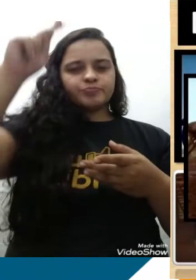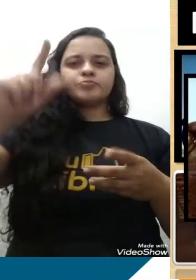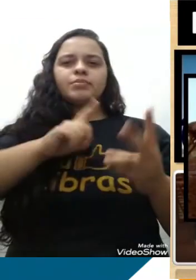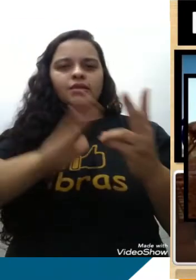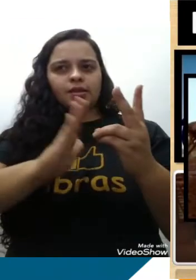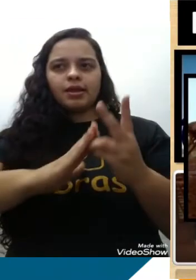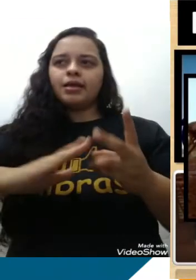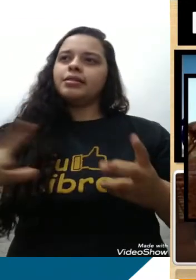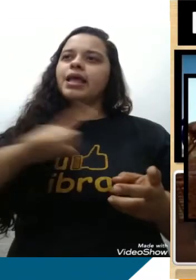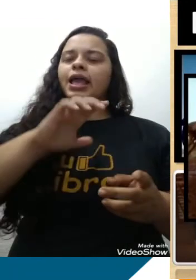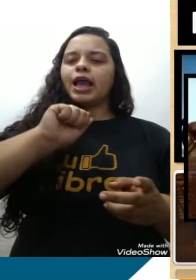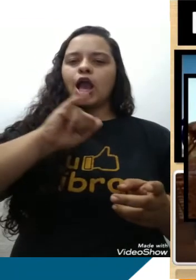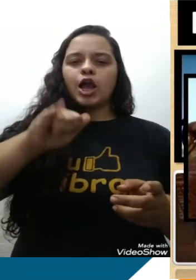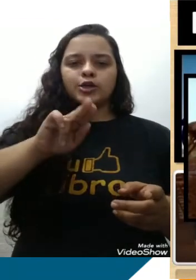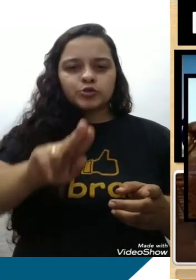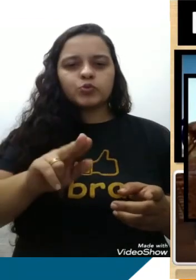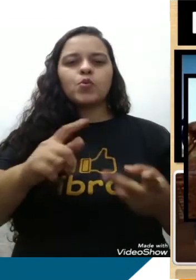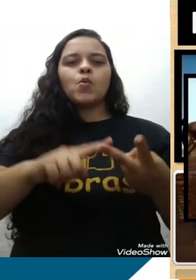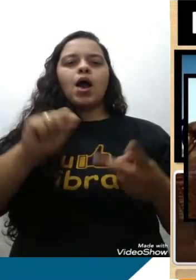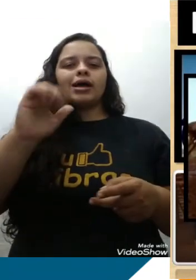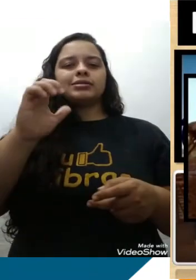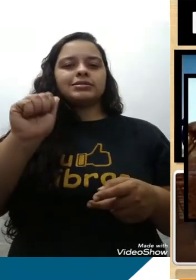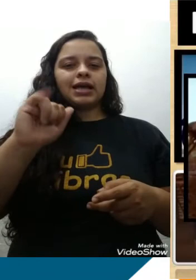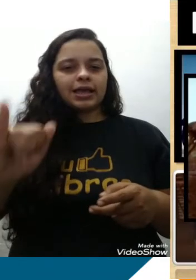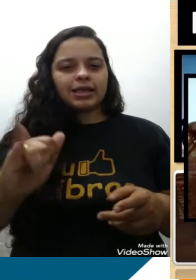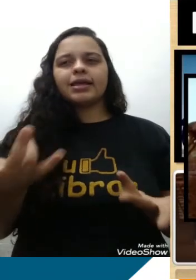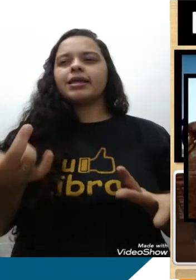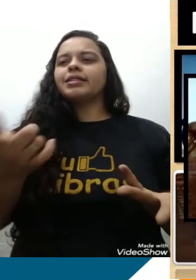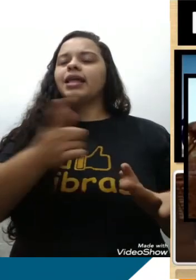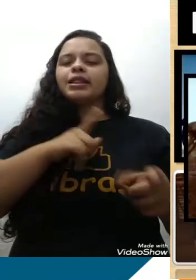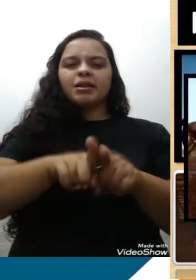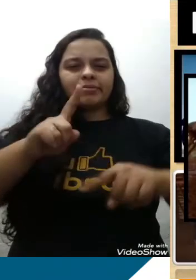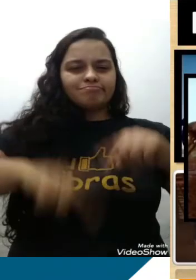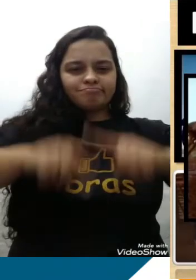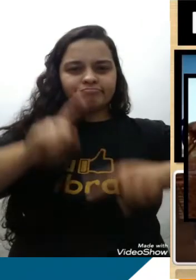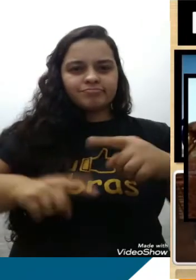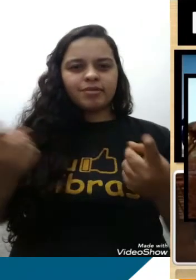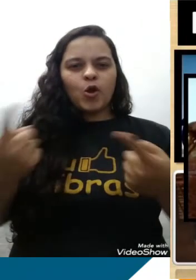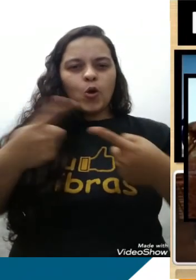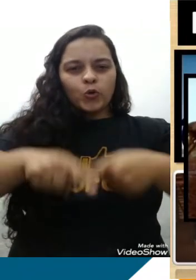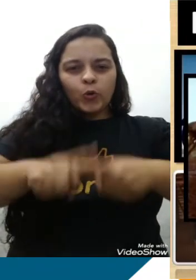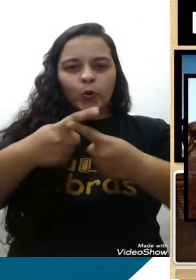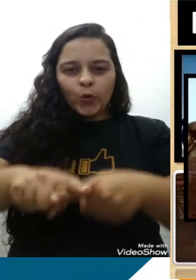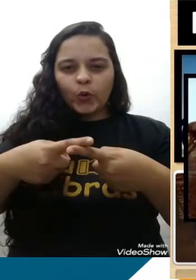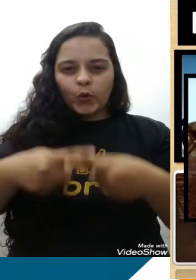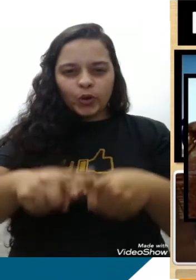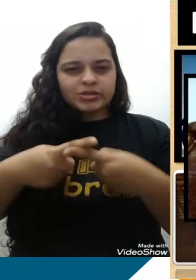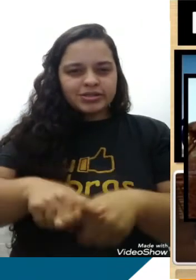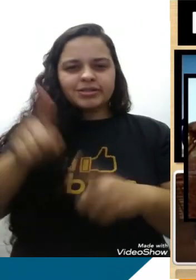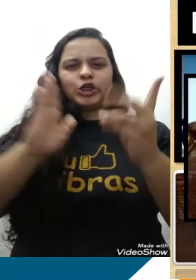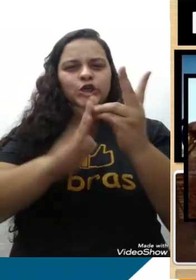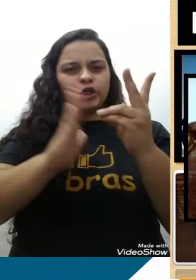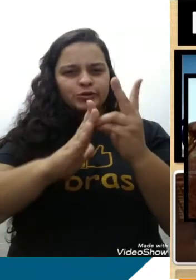o açaí, caju, uma diversidade muito grande de alimentação. Artesanato, a cultura de maneira geral também é extremamente rica, né? Quantas e